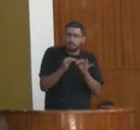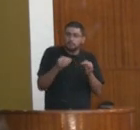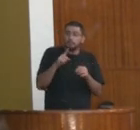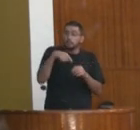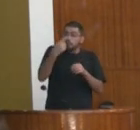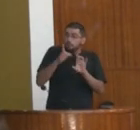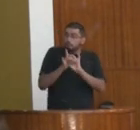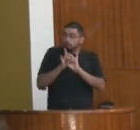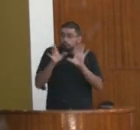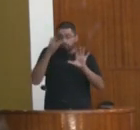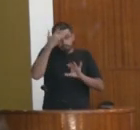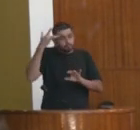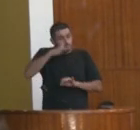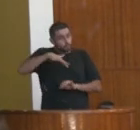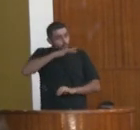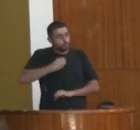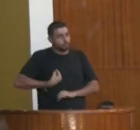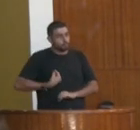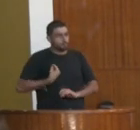geral.